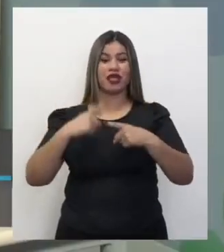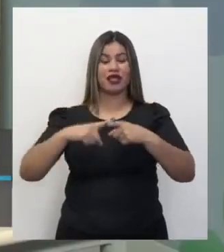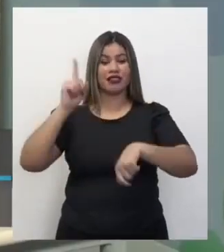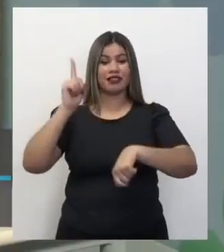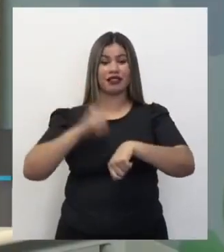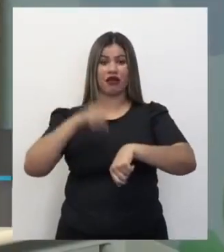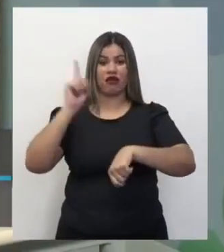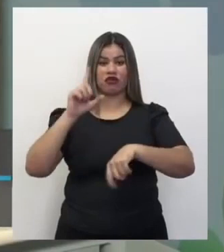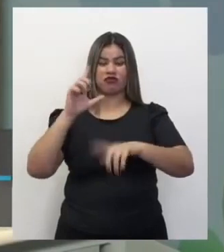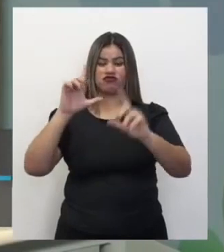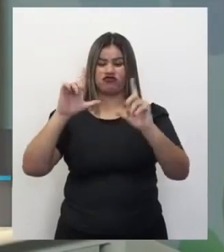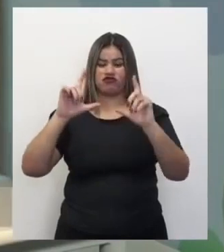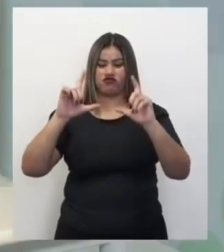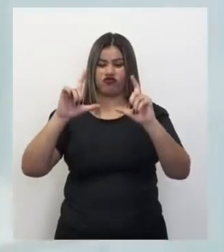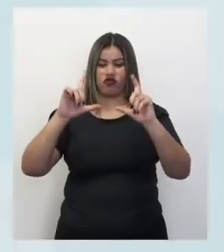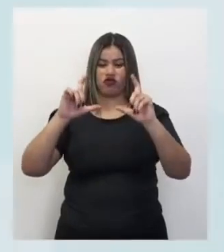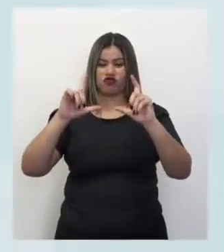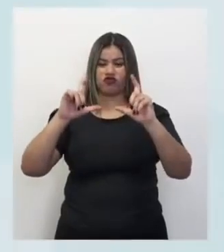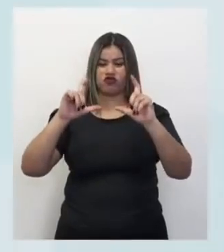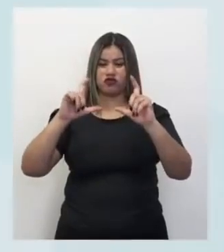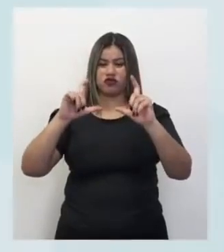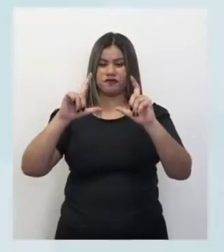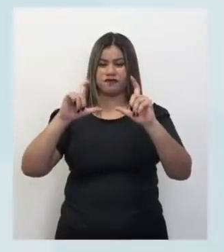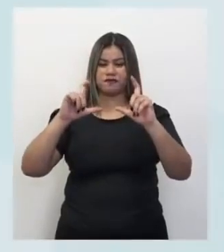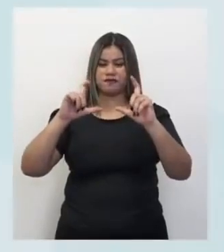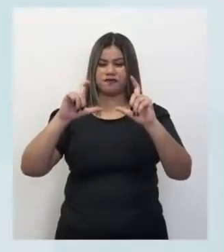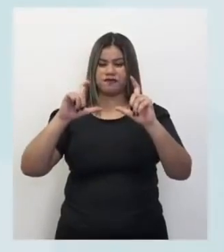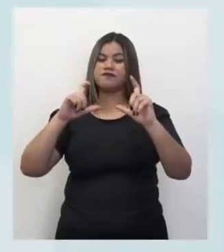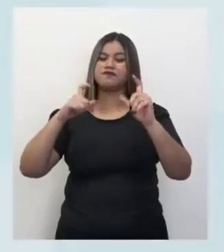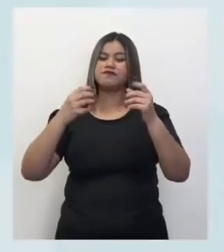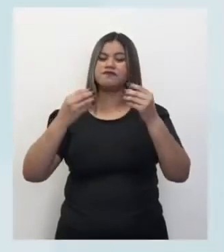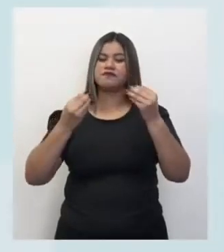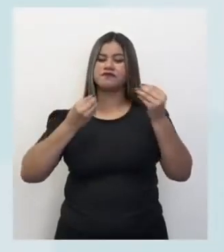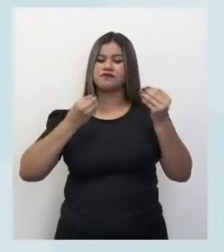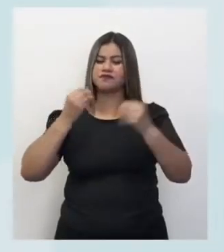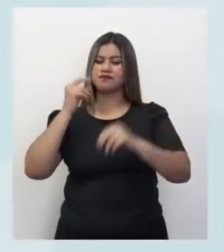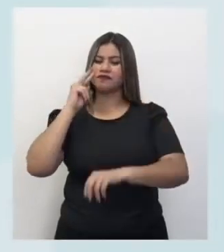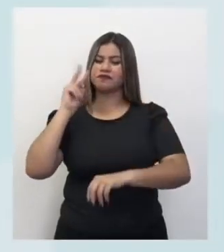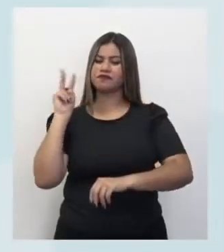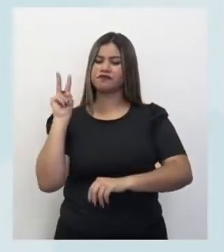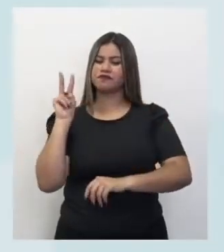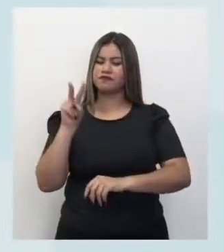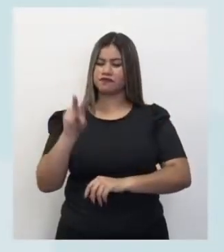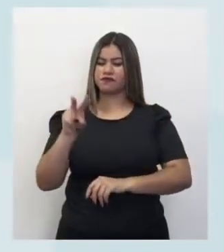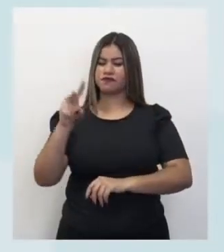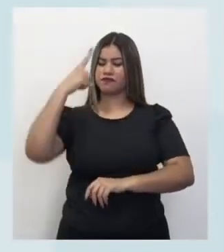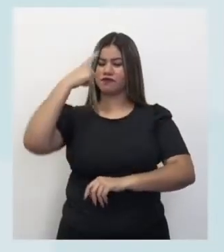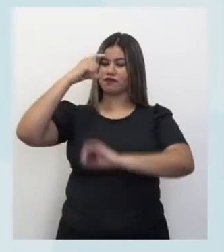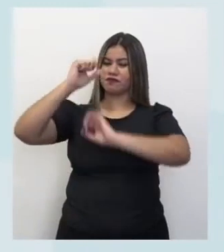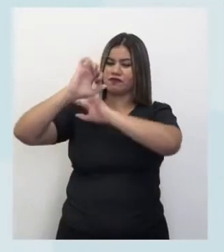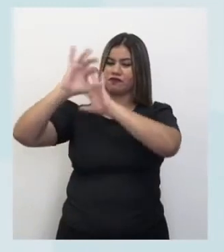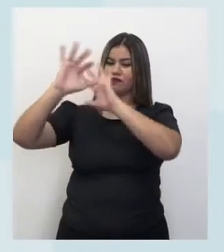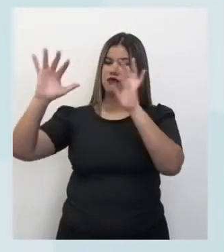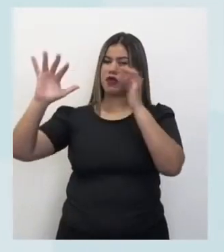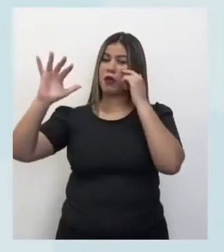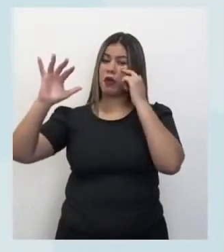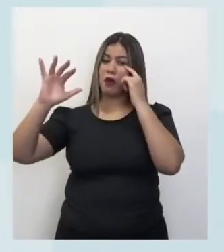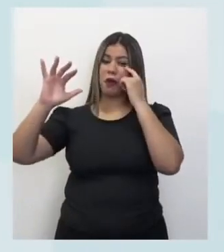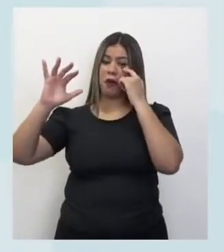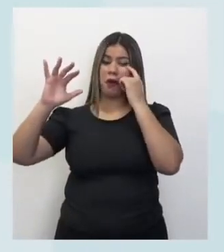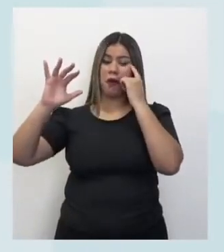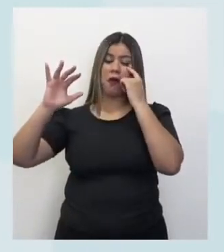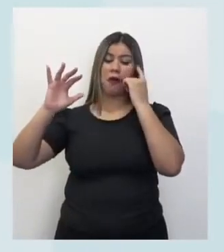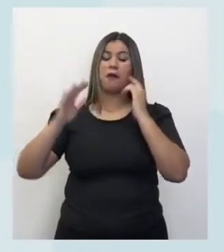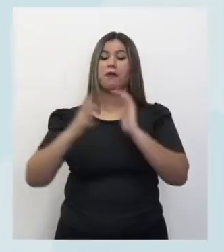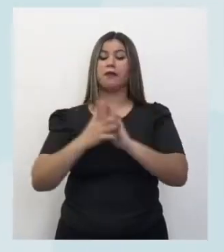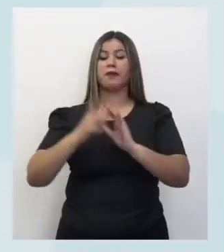eu fotografei essa foto, que eu fiz essa foto, eu pensei em tudo, porque assim,